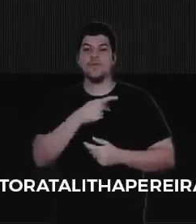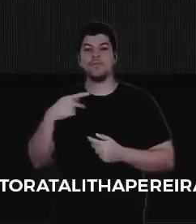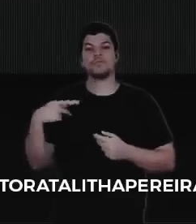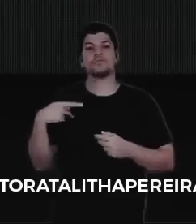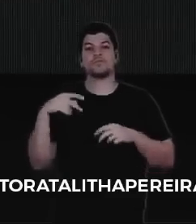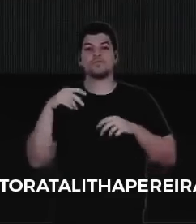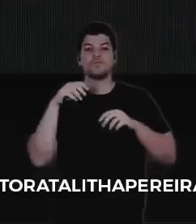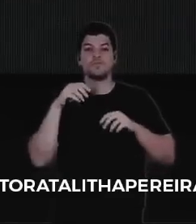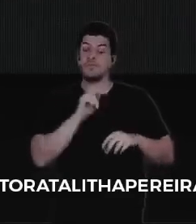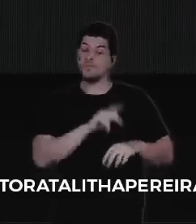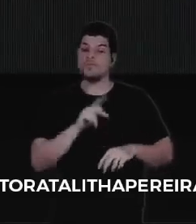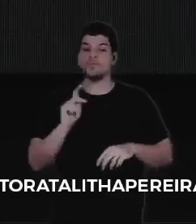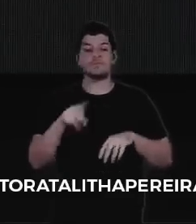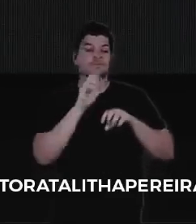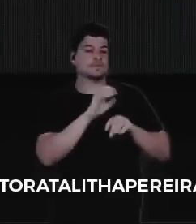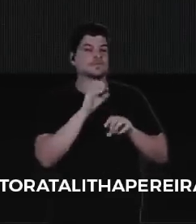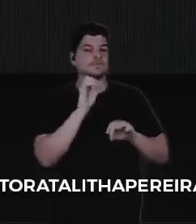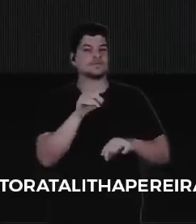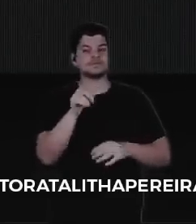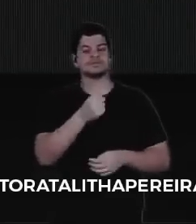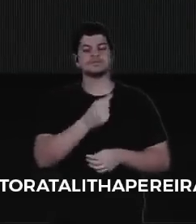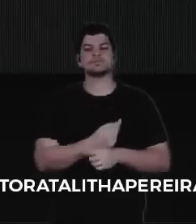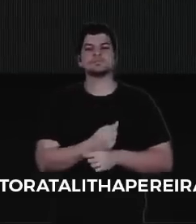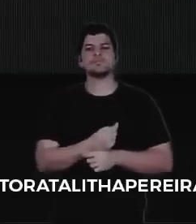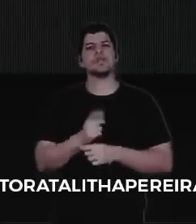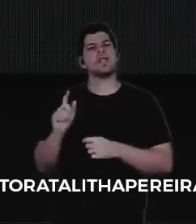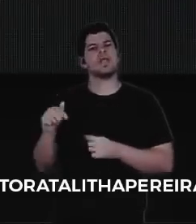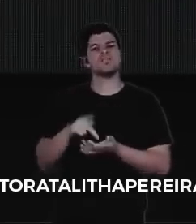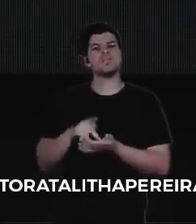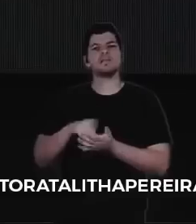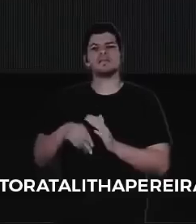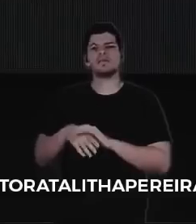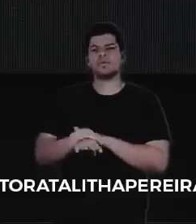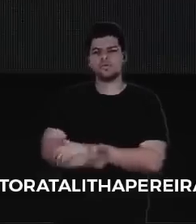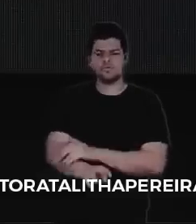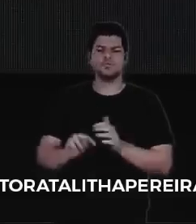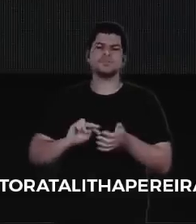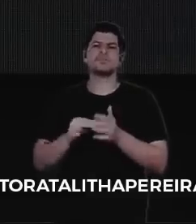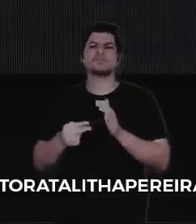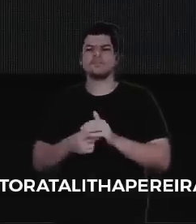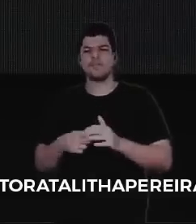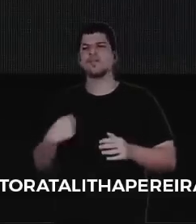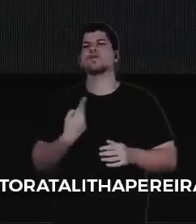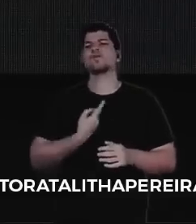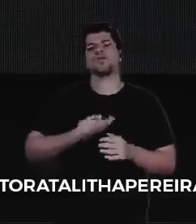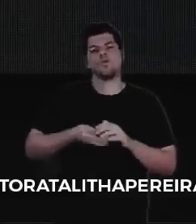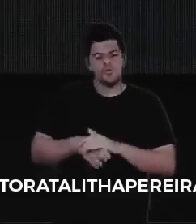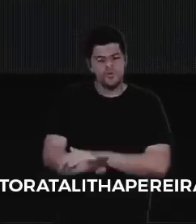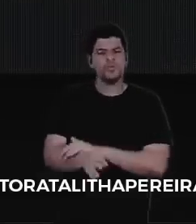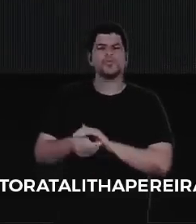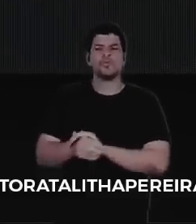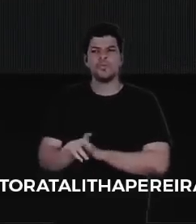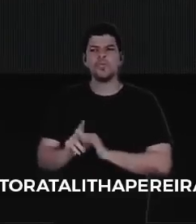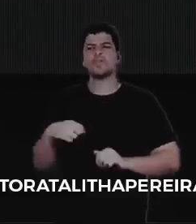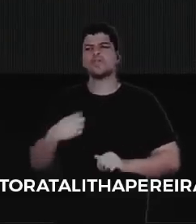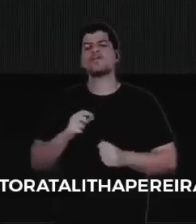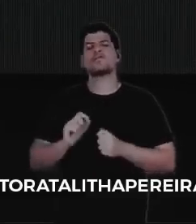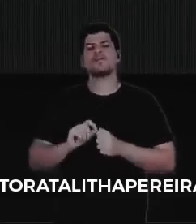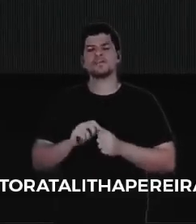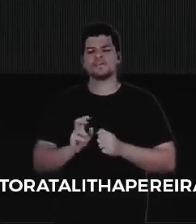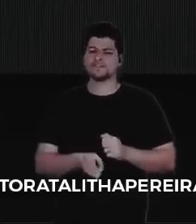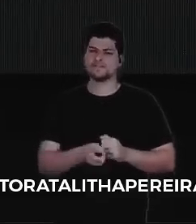nos direcionam em tudo que nós somos e no que nós devemos fazer. Se